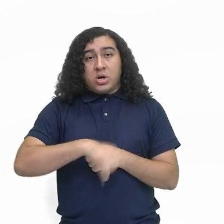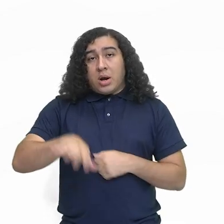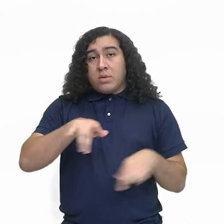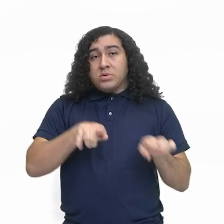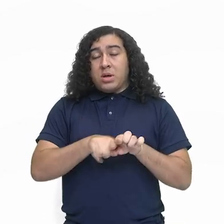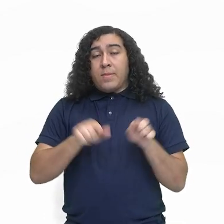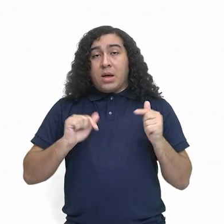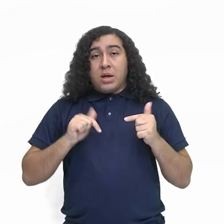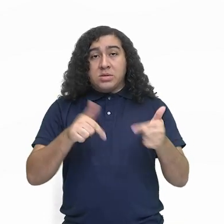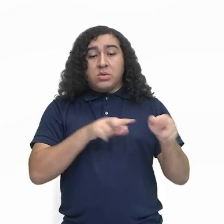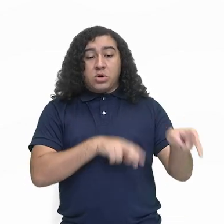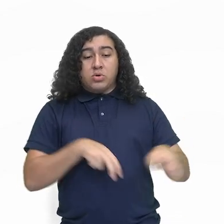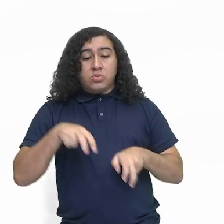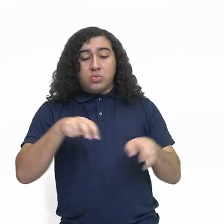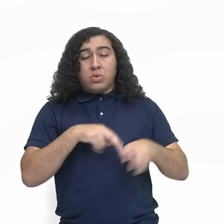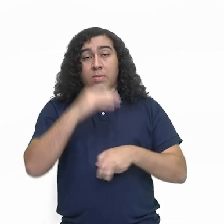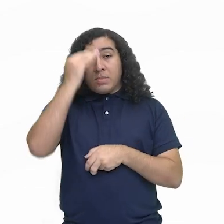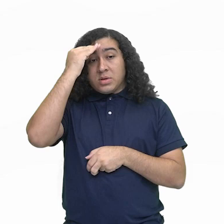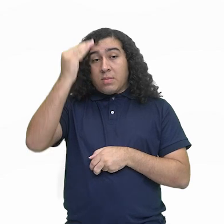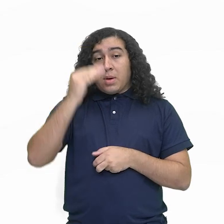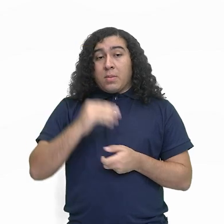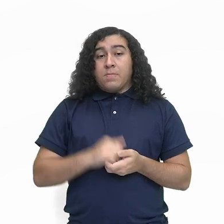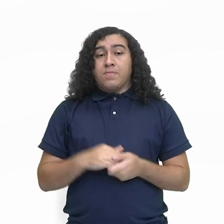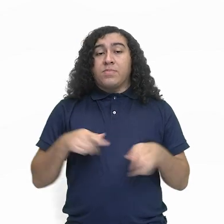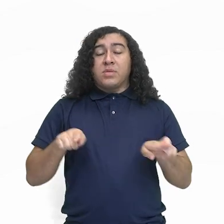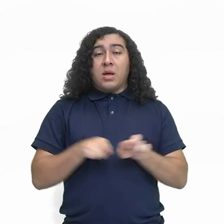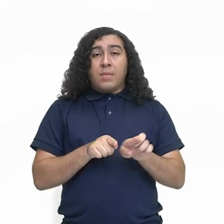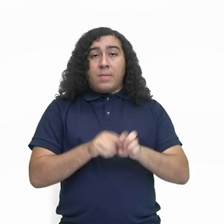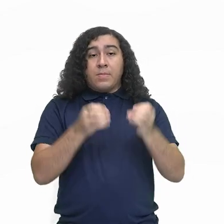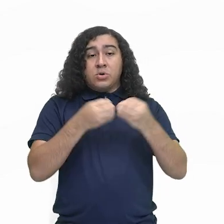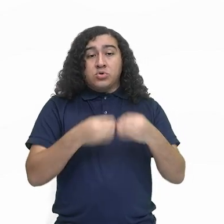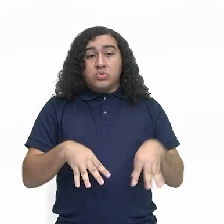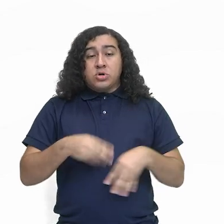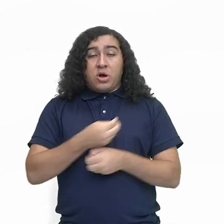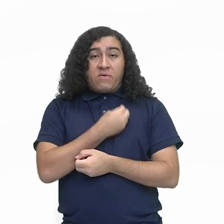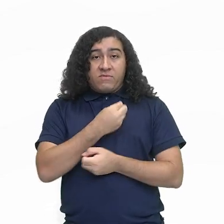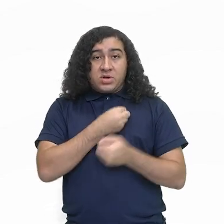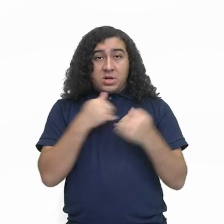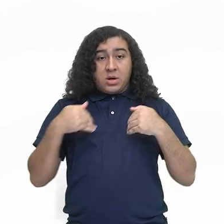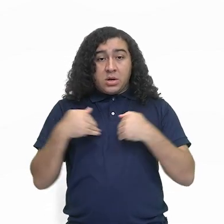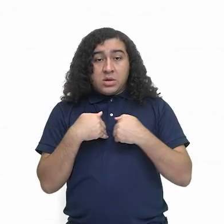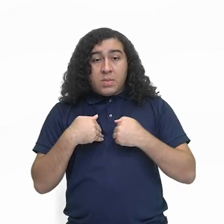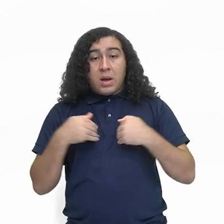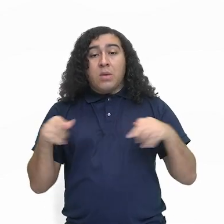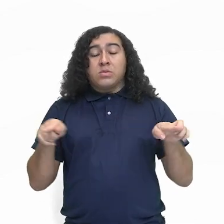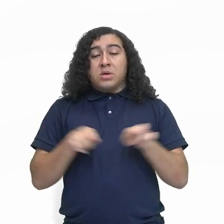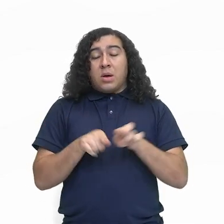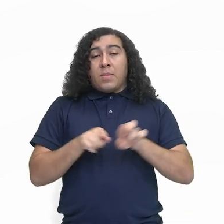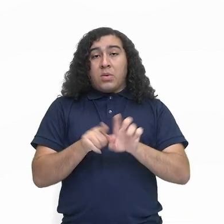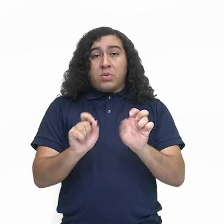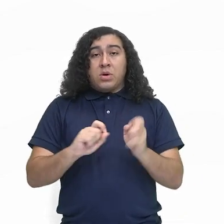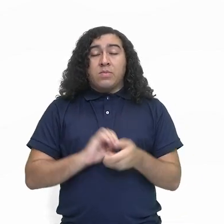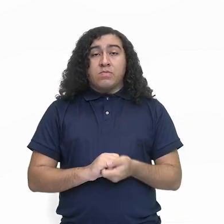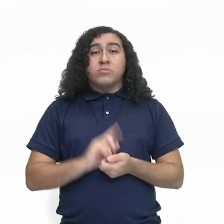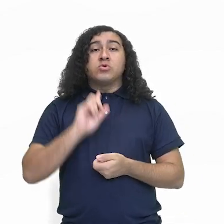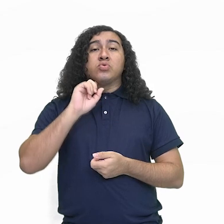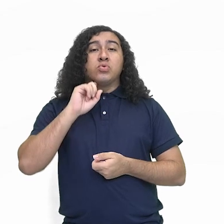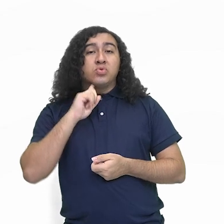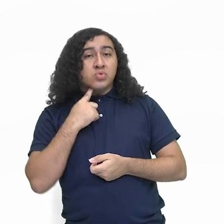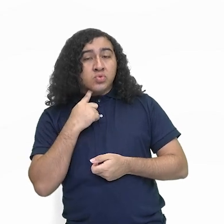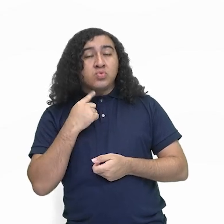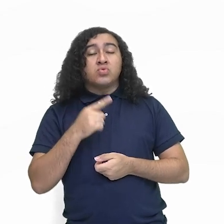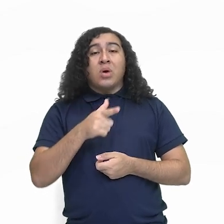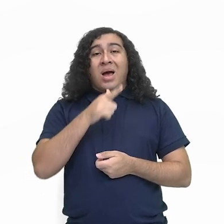atividades da agricultura, né? No caso das lavouras, prejudicando também a vida animal, vai contaminar também os